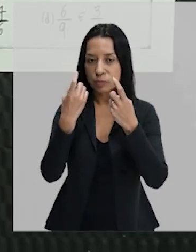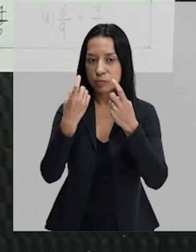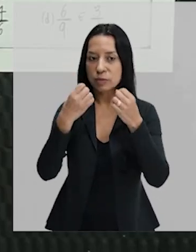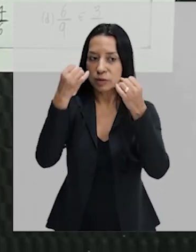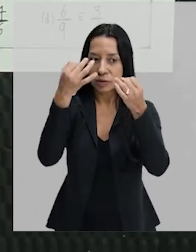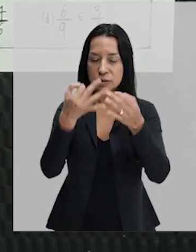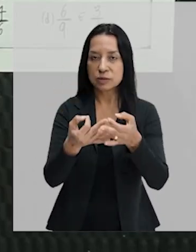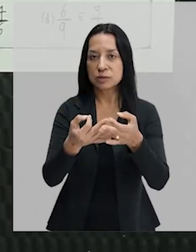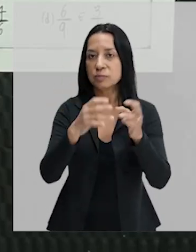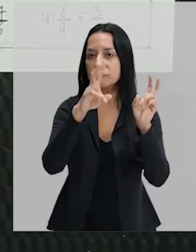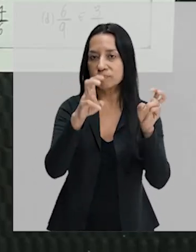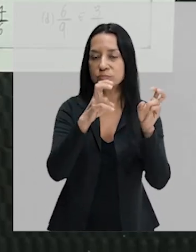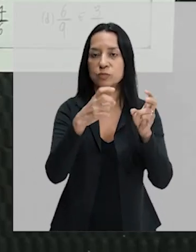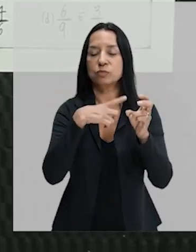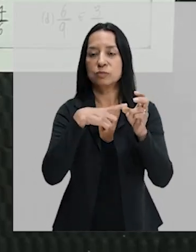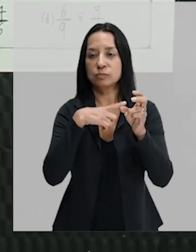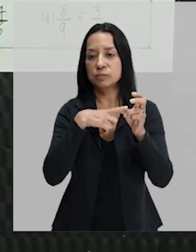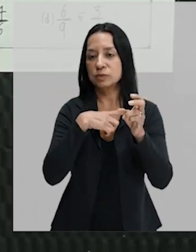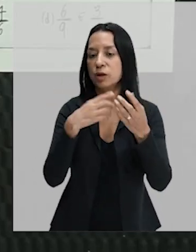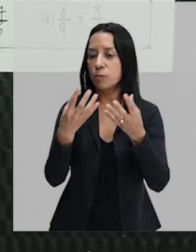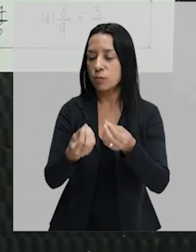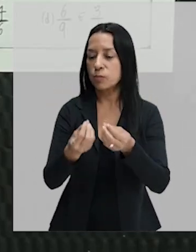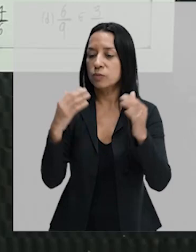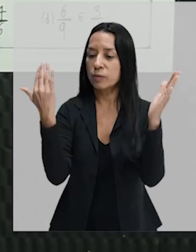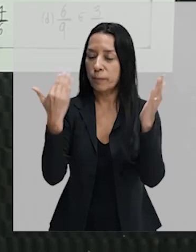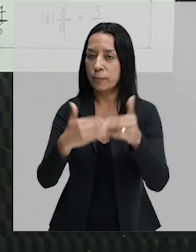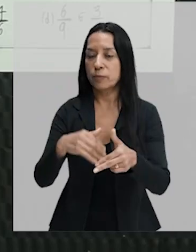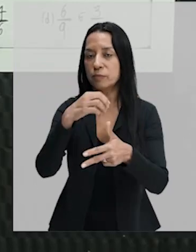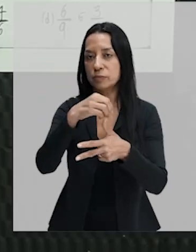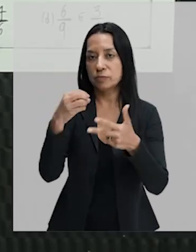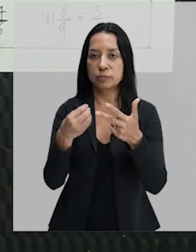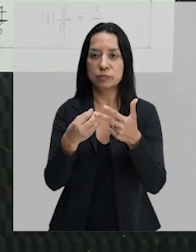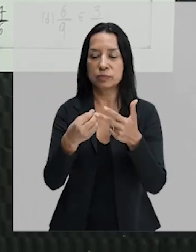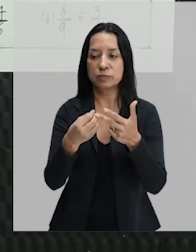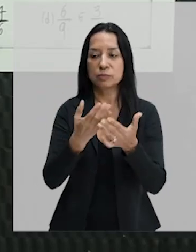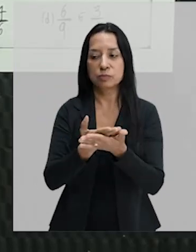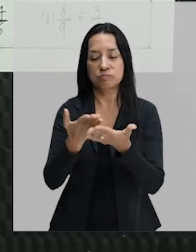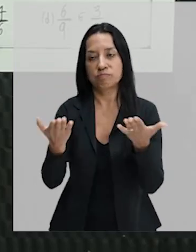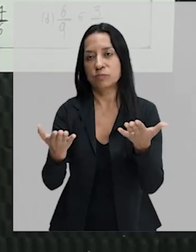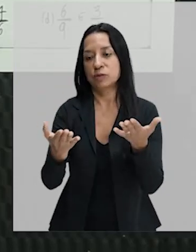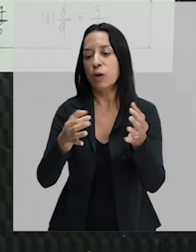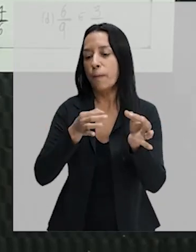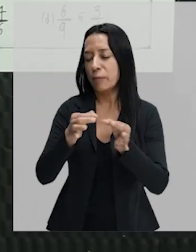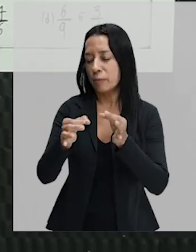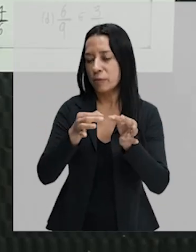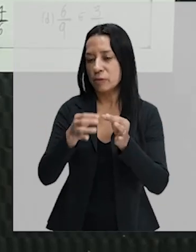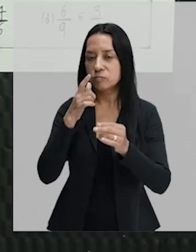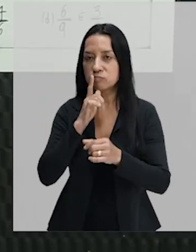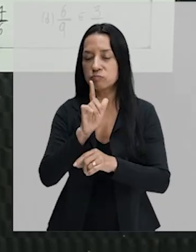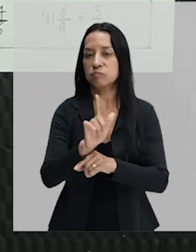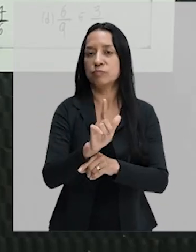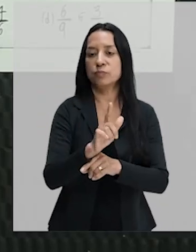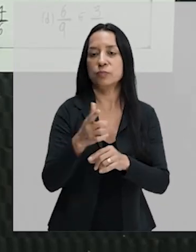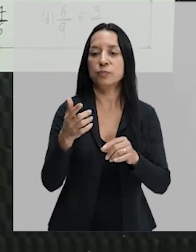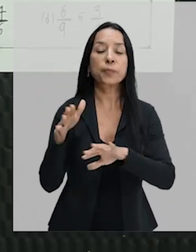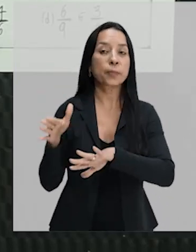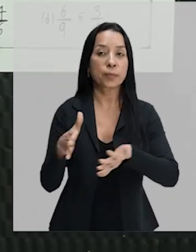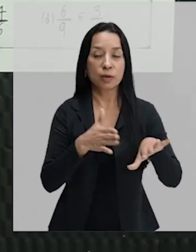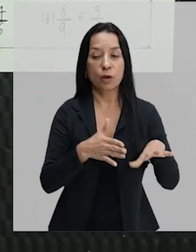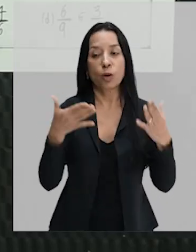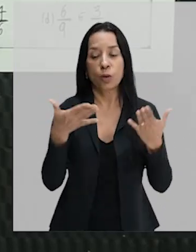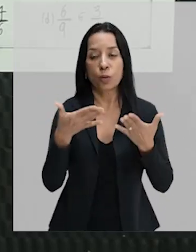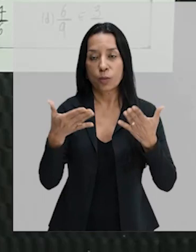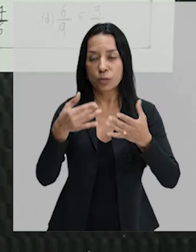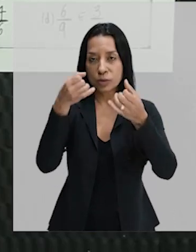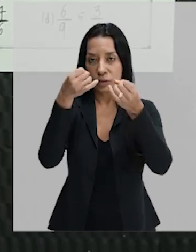caem bastante aí na prova do Enem. Dá para deixar vocês preparados. Então vamos falar hoje de proporção. Proporção tem a